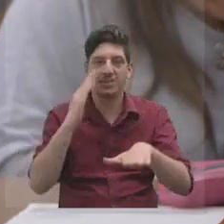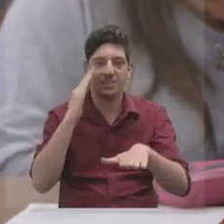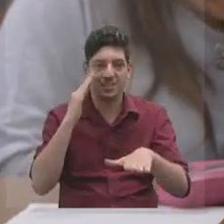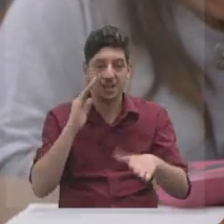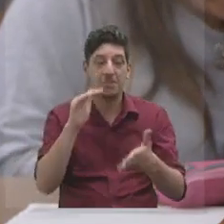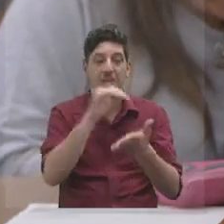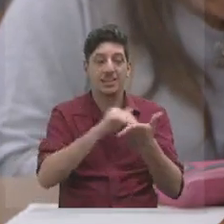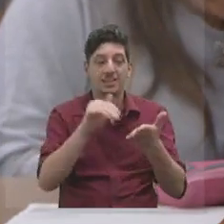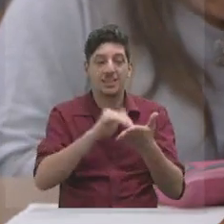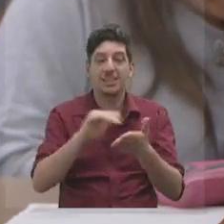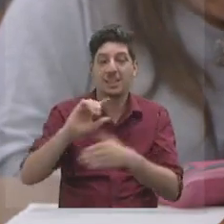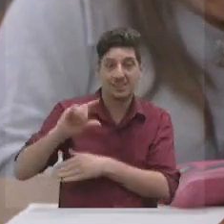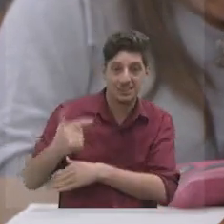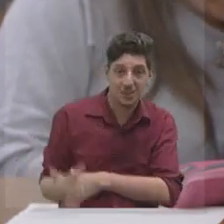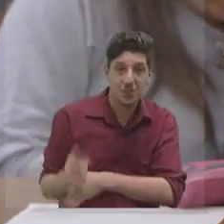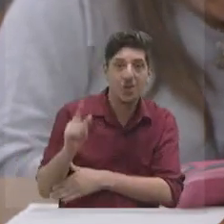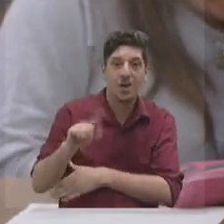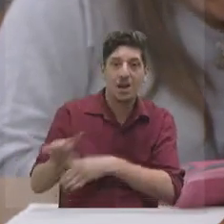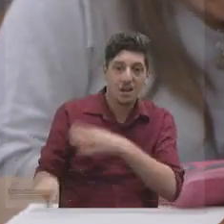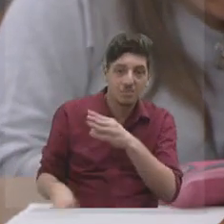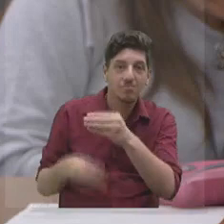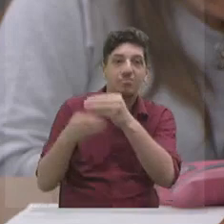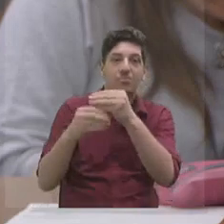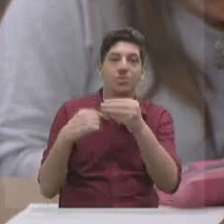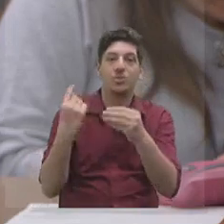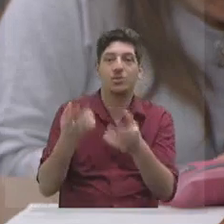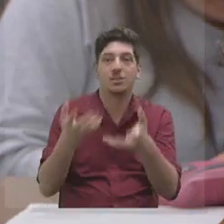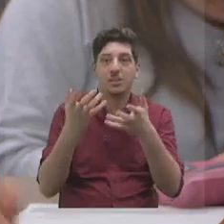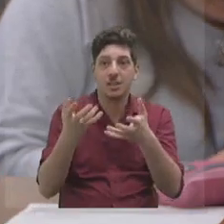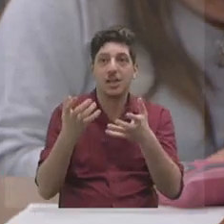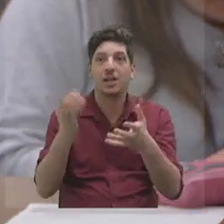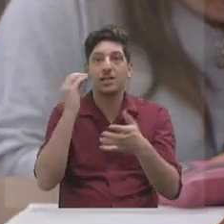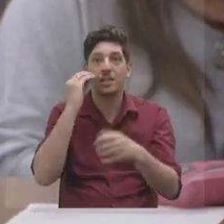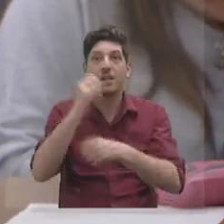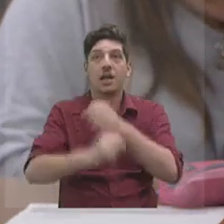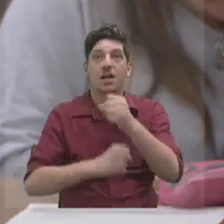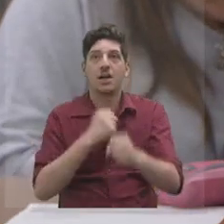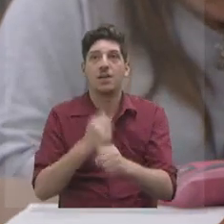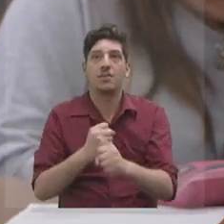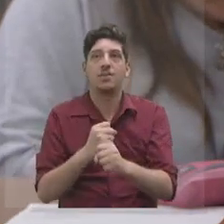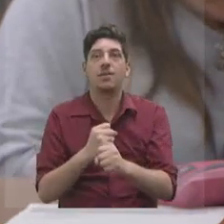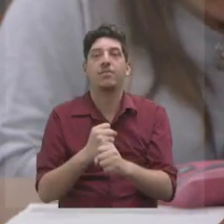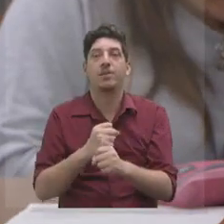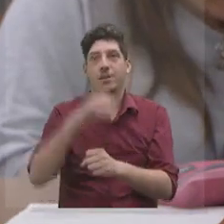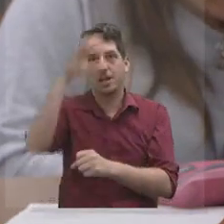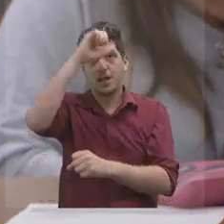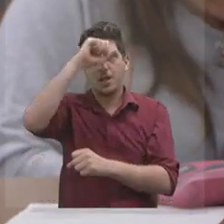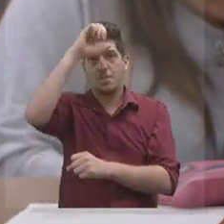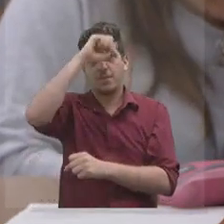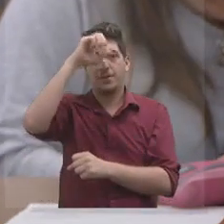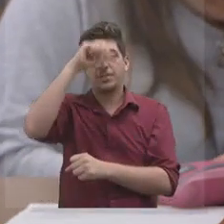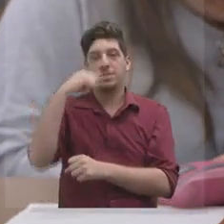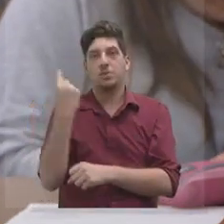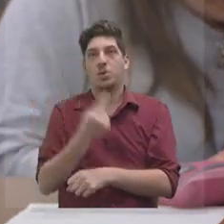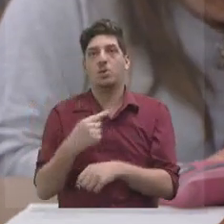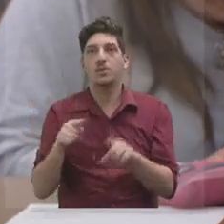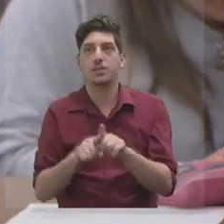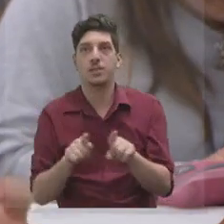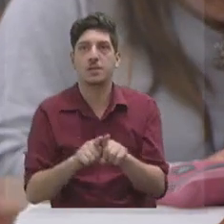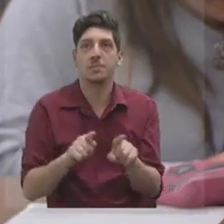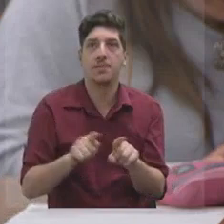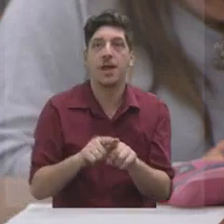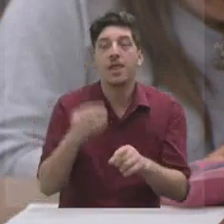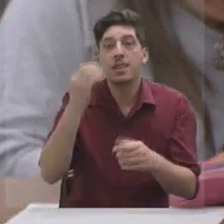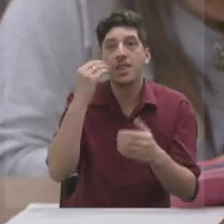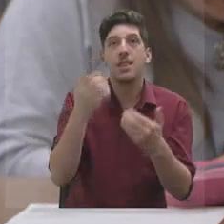da nossa agência reguladora que é um projeto que a gente espera tramitar aqui no ano que vem acho que é importante um aprendizado da nossa parte também né de de separar